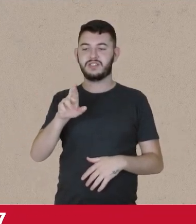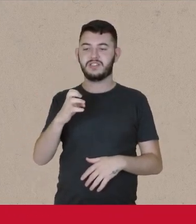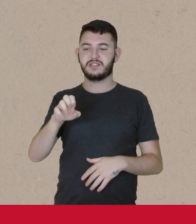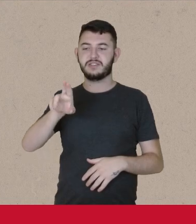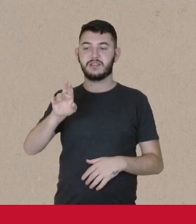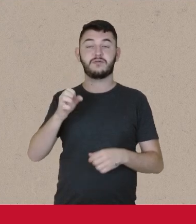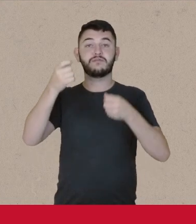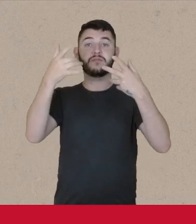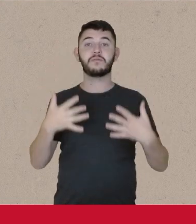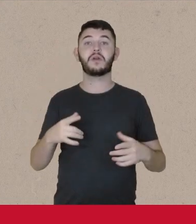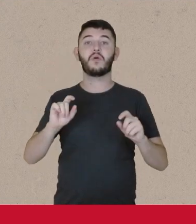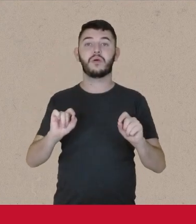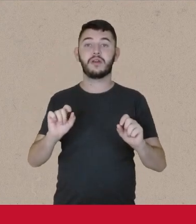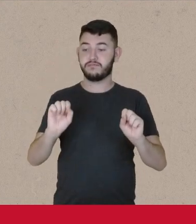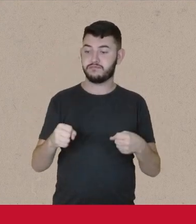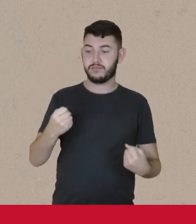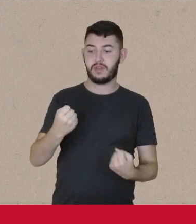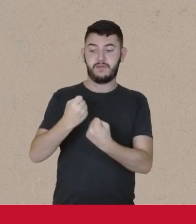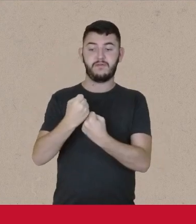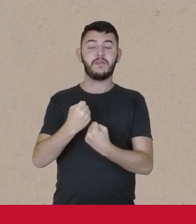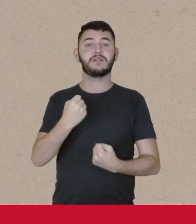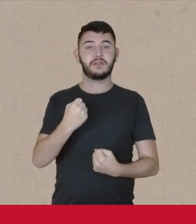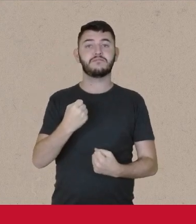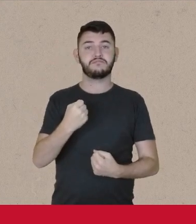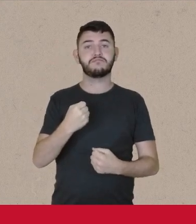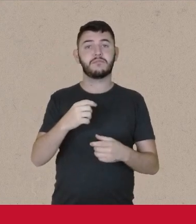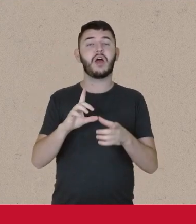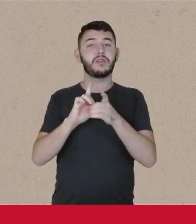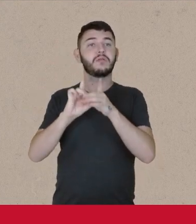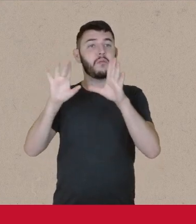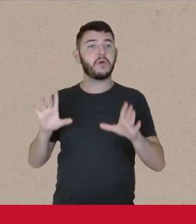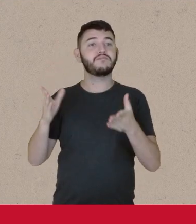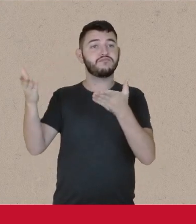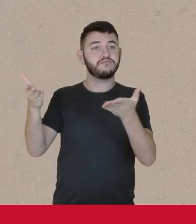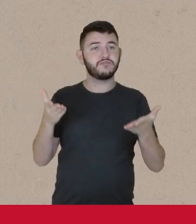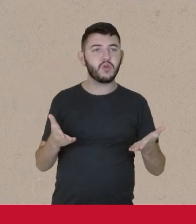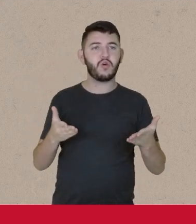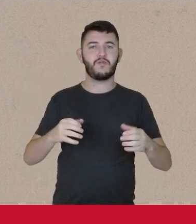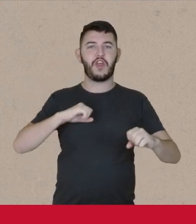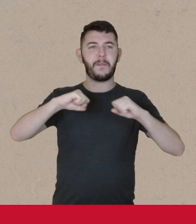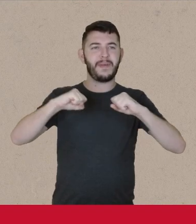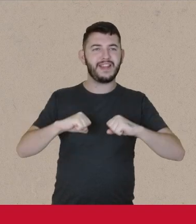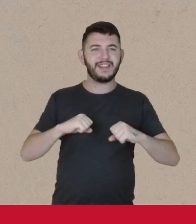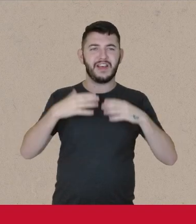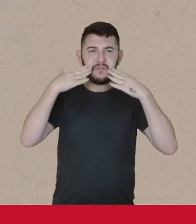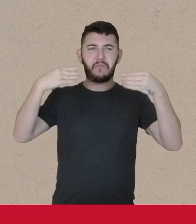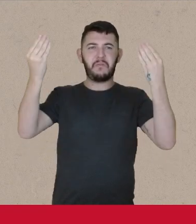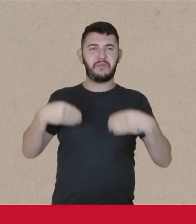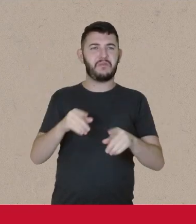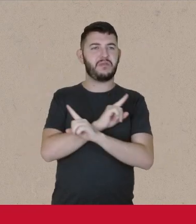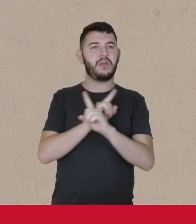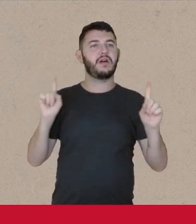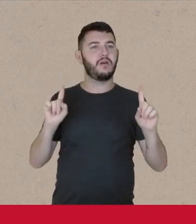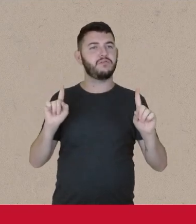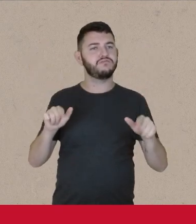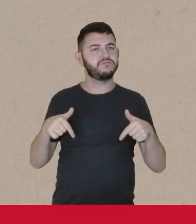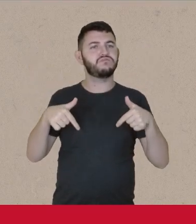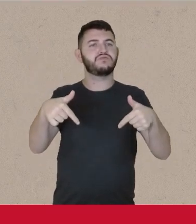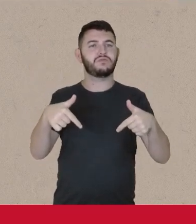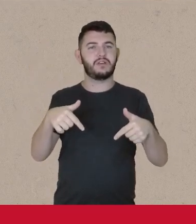cultura brasileira, a defesa da democracia e convidou a militância a não desistir da luta política. Vamos